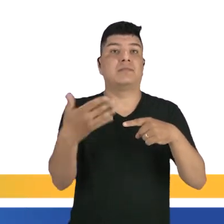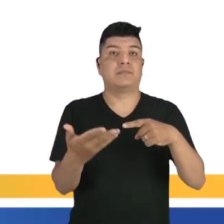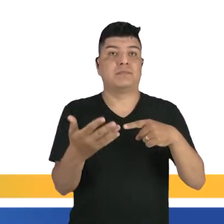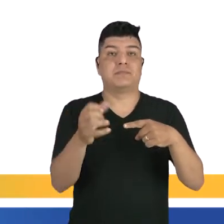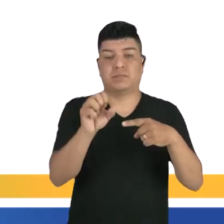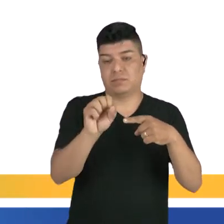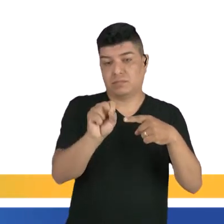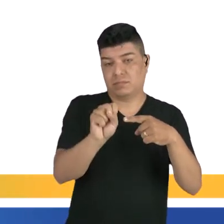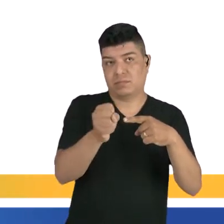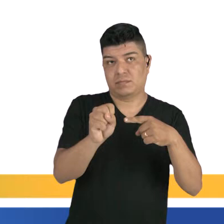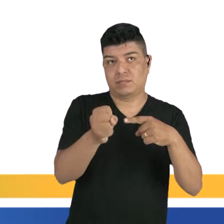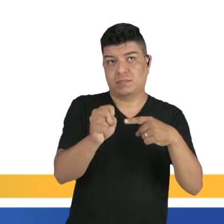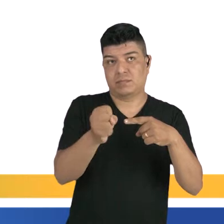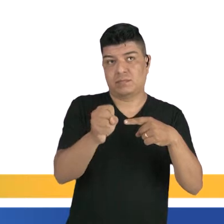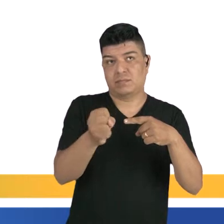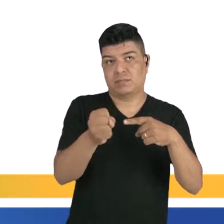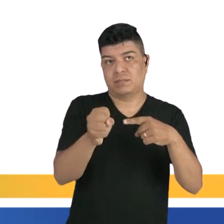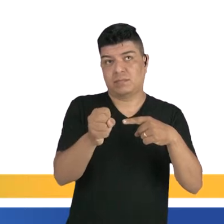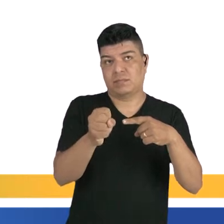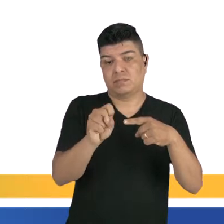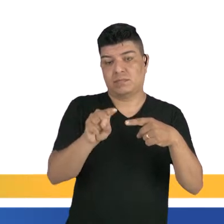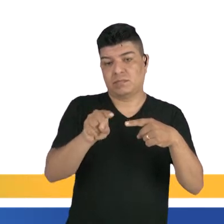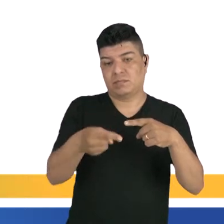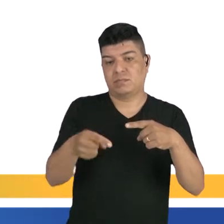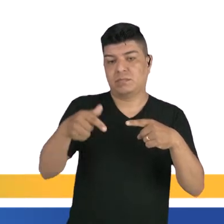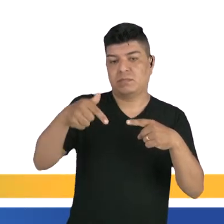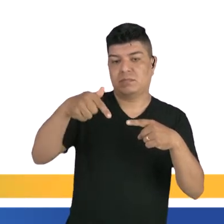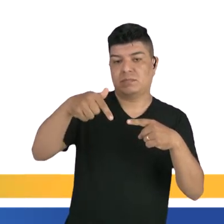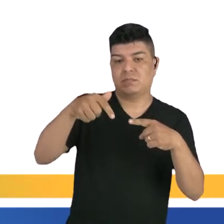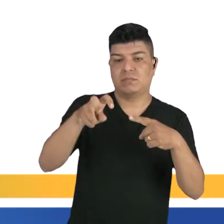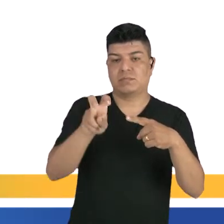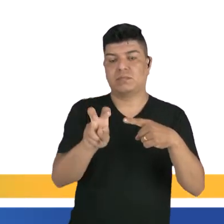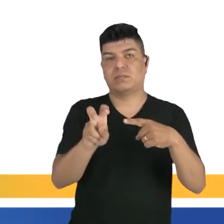4, é a divisão de 35 por 4, que vai dar